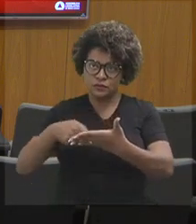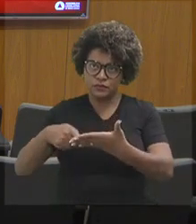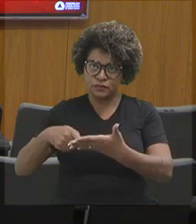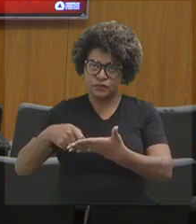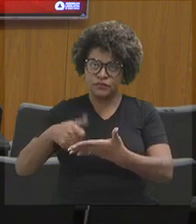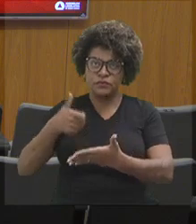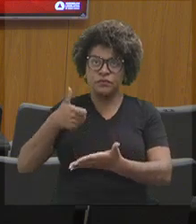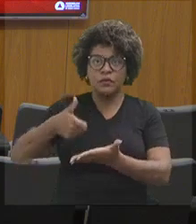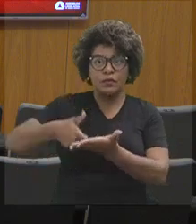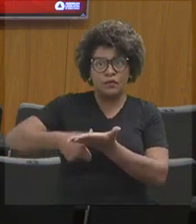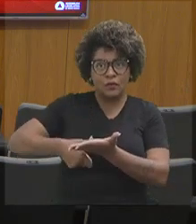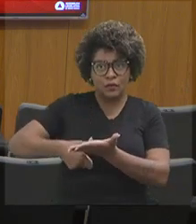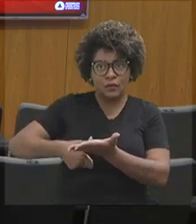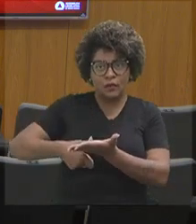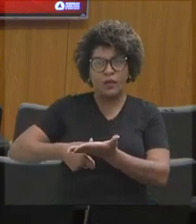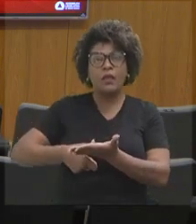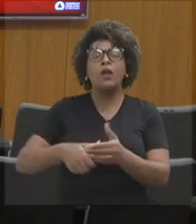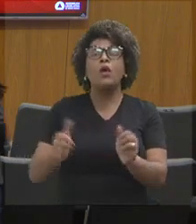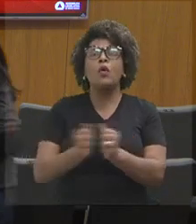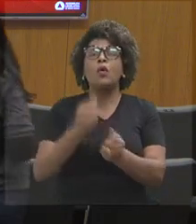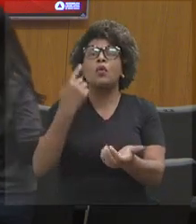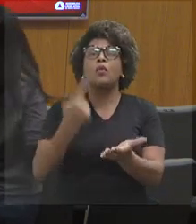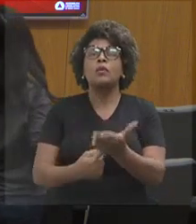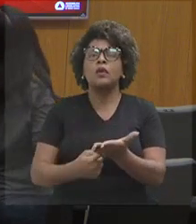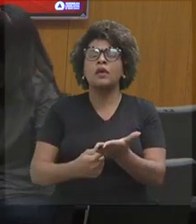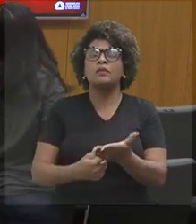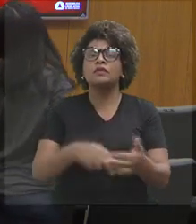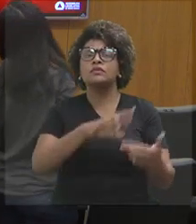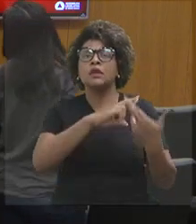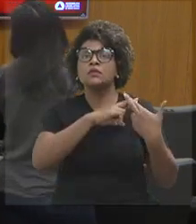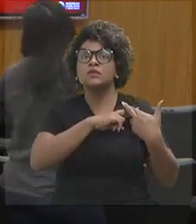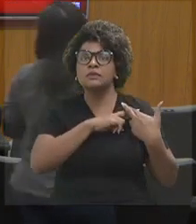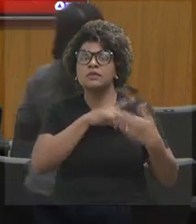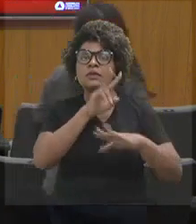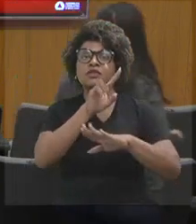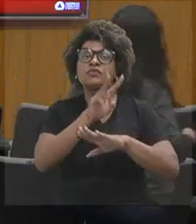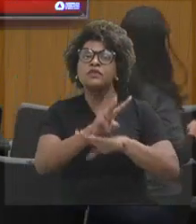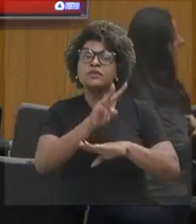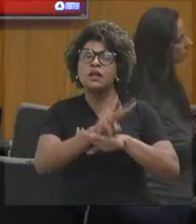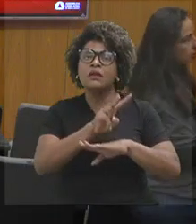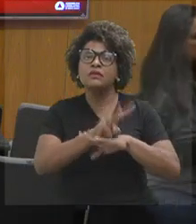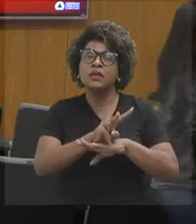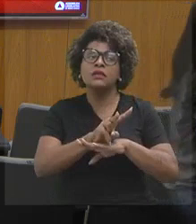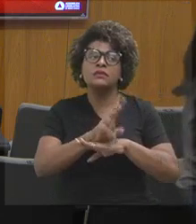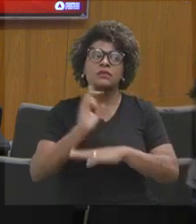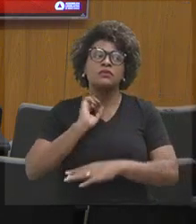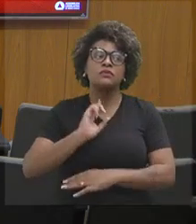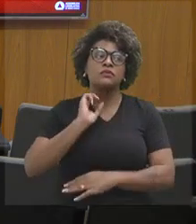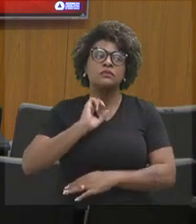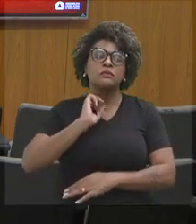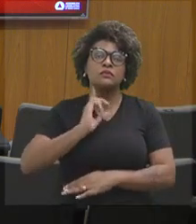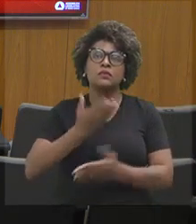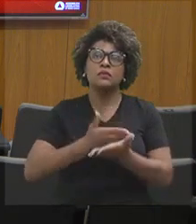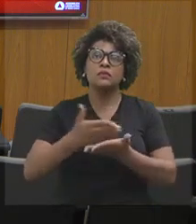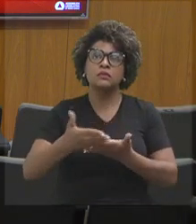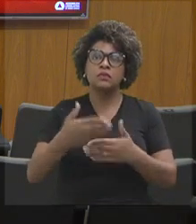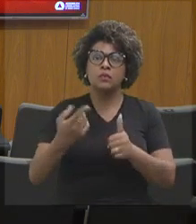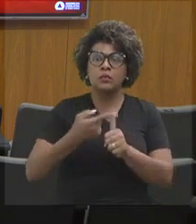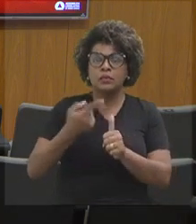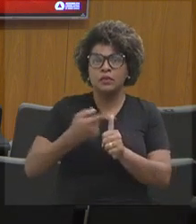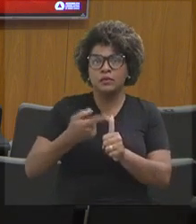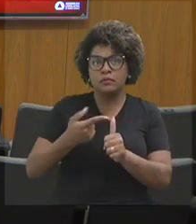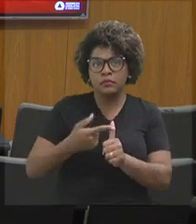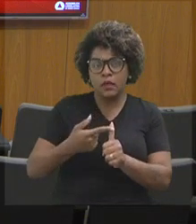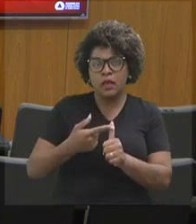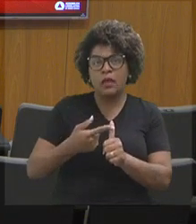Afirmando o compromisso com o papel fiscalizador do Parlamento Mineiro, iniciamos o primeiro ciclo do Assembleia Fiscaliza e